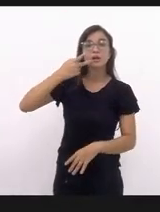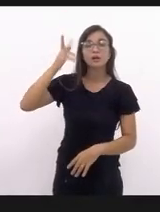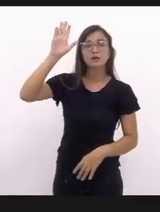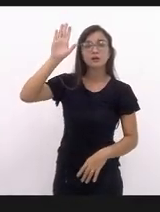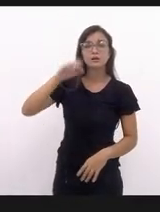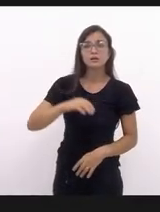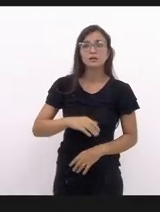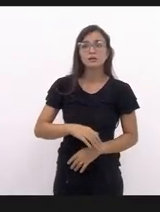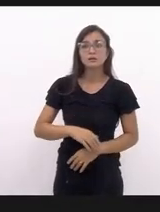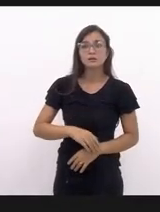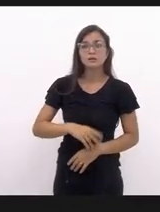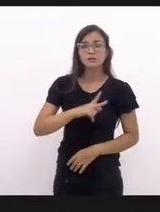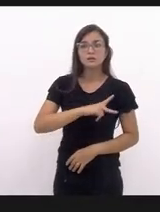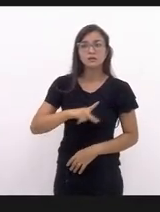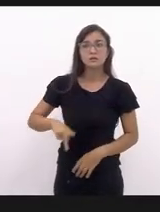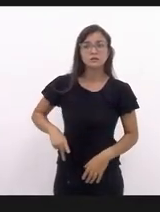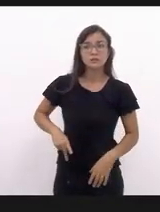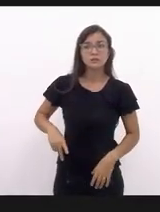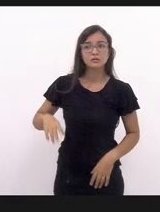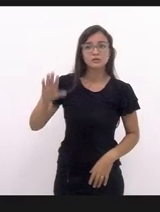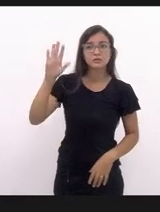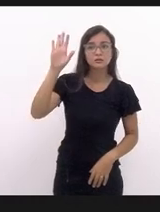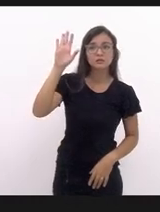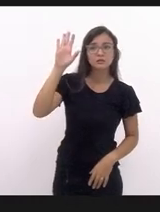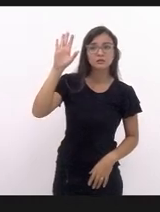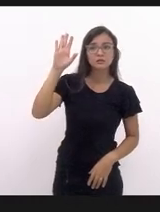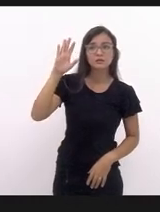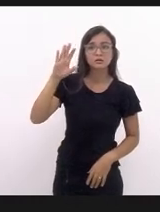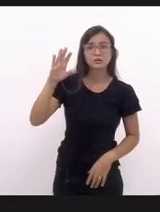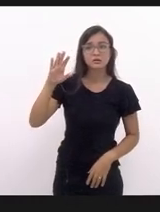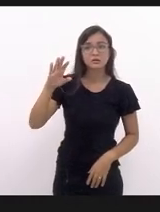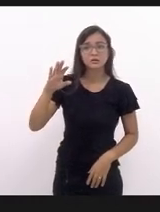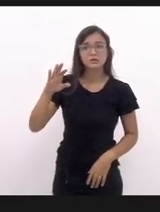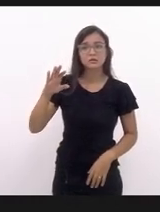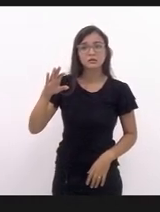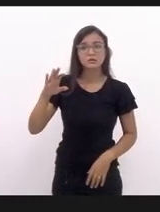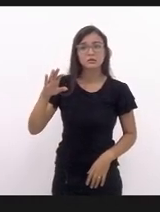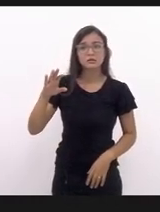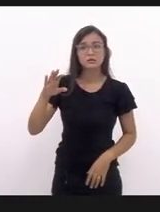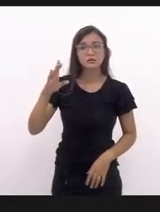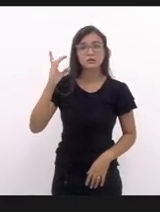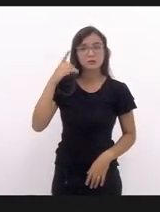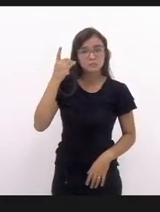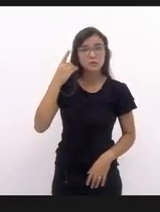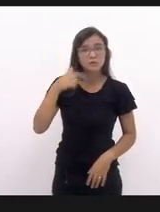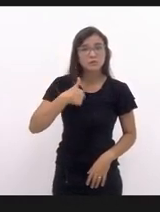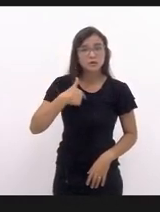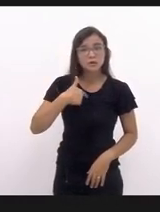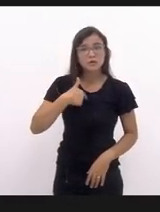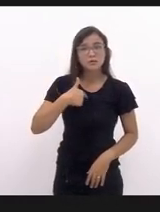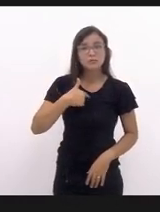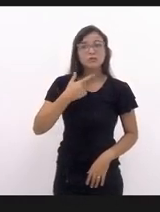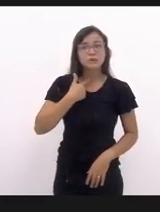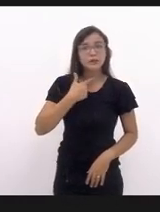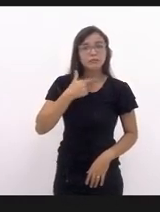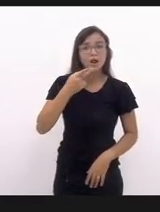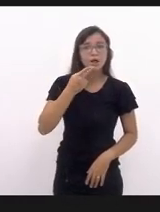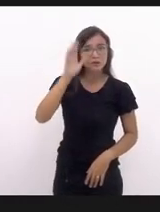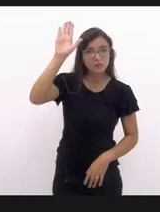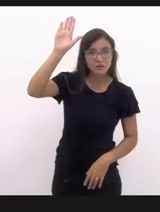e o presidente é só para constar aqui o deputado tá na fila para falar de uma família